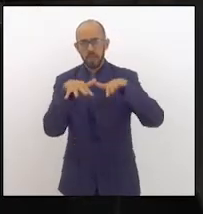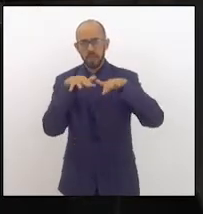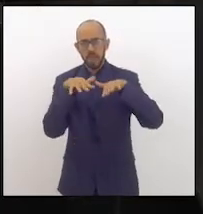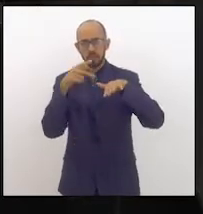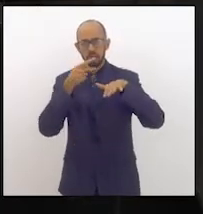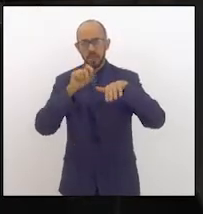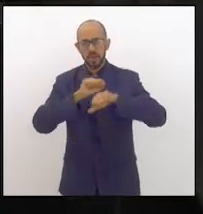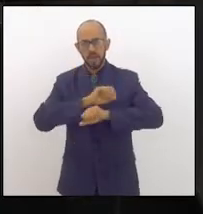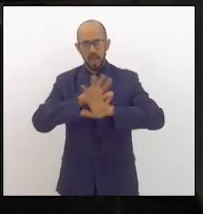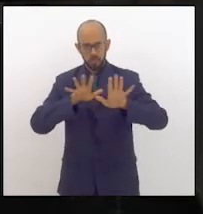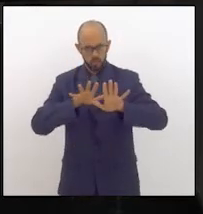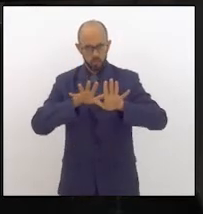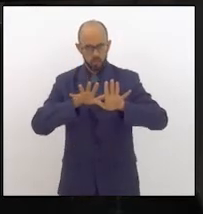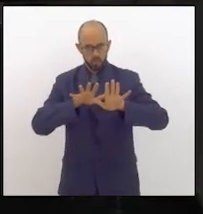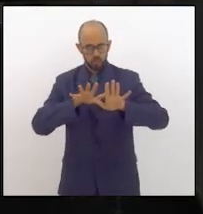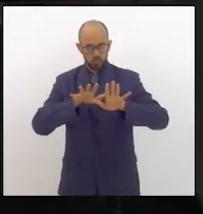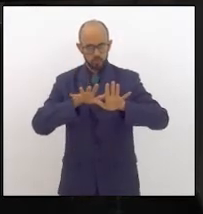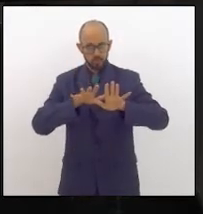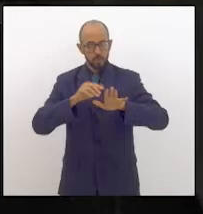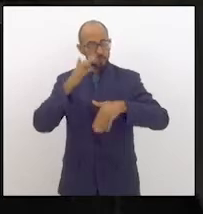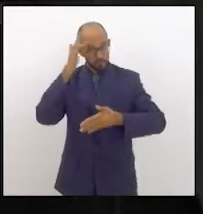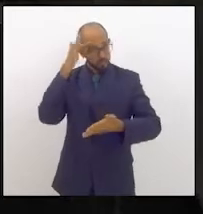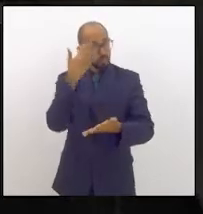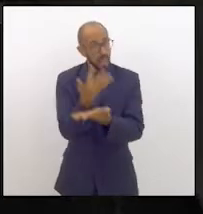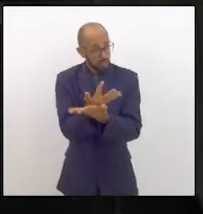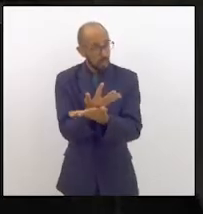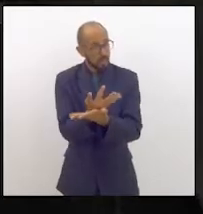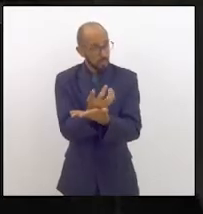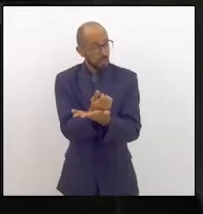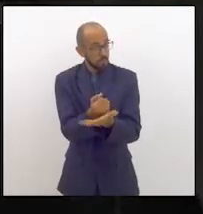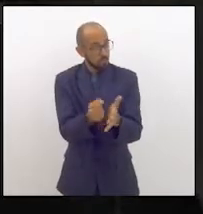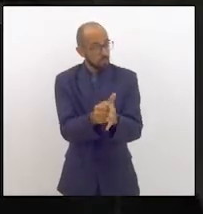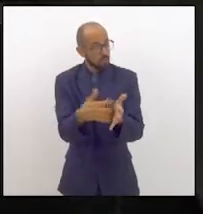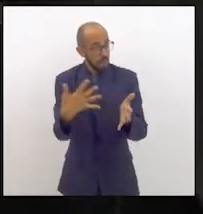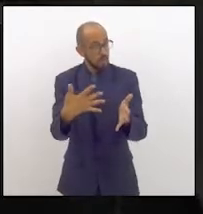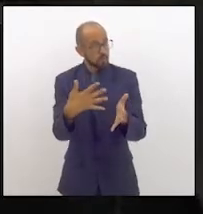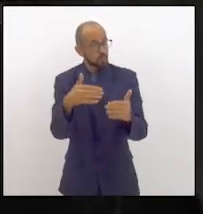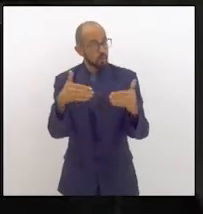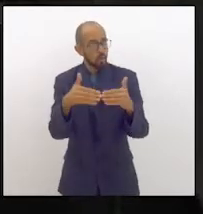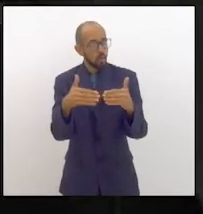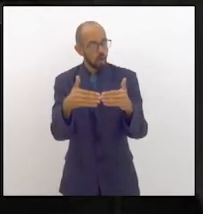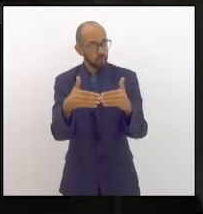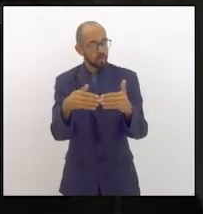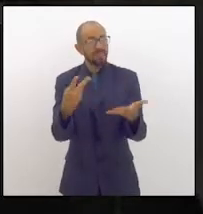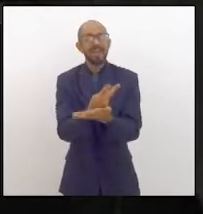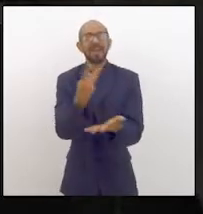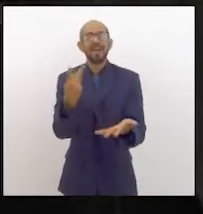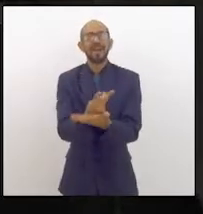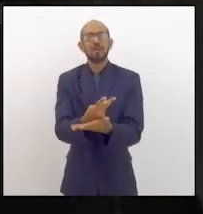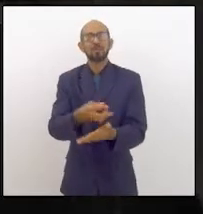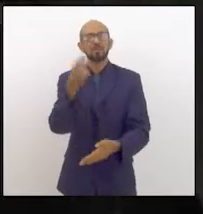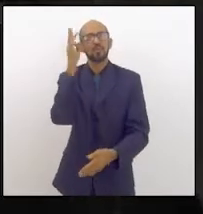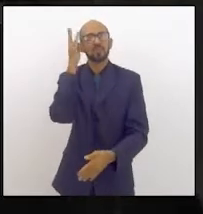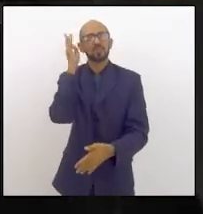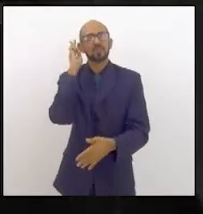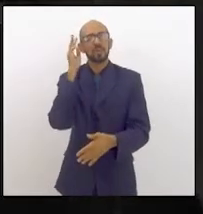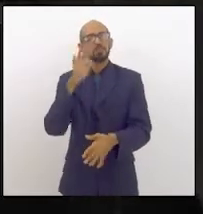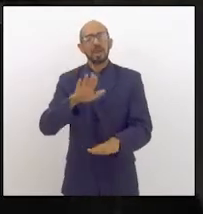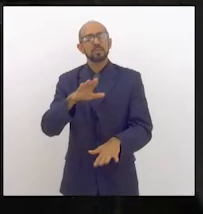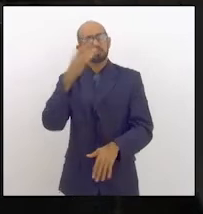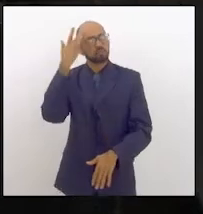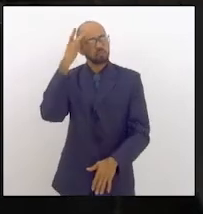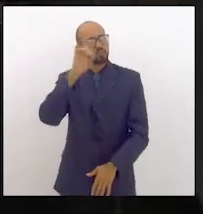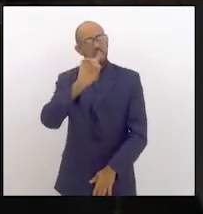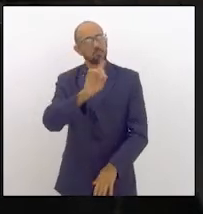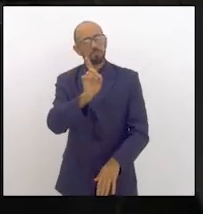deixei bem claro e eu tenho certeza que muitos concordam comigo e Ramos com Wilson vício mas Erramos sem